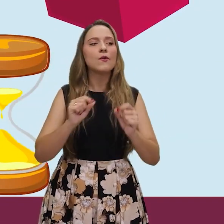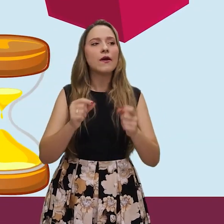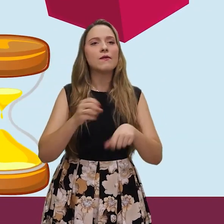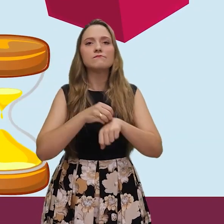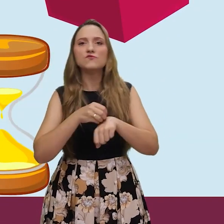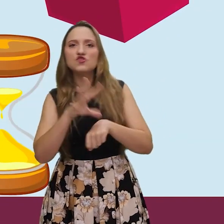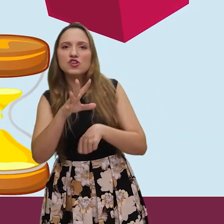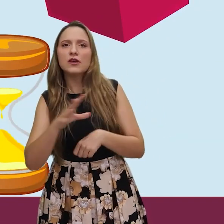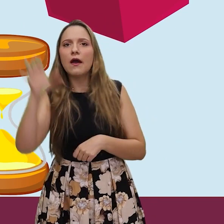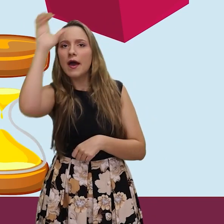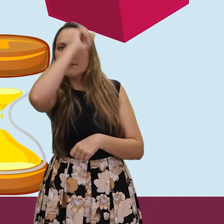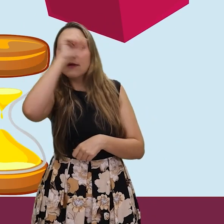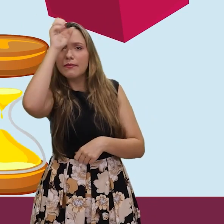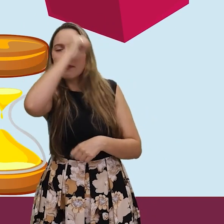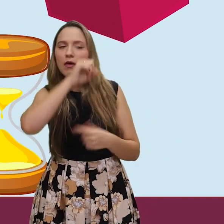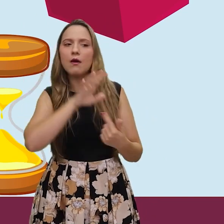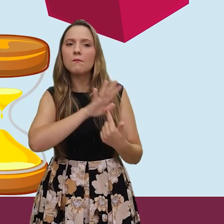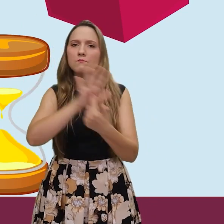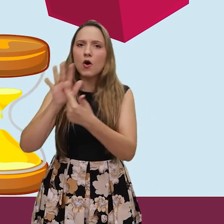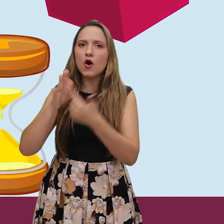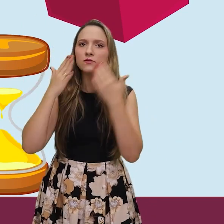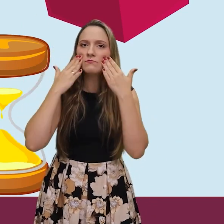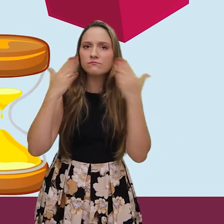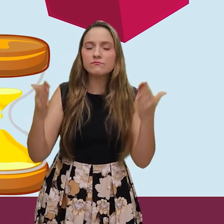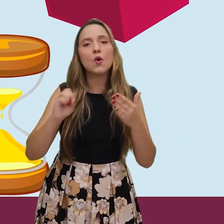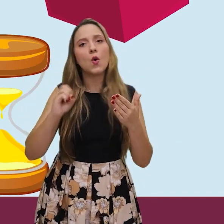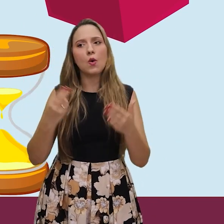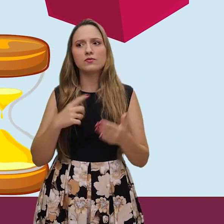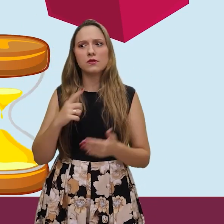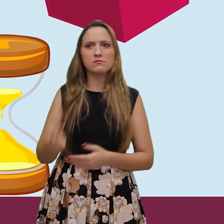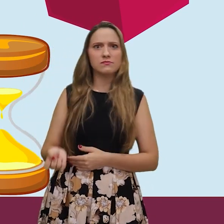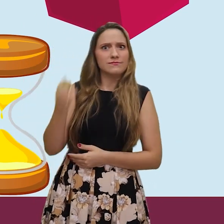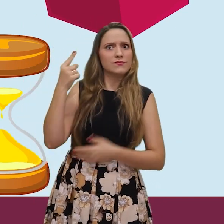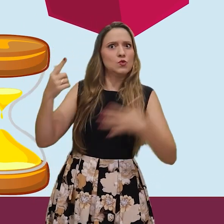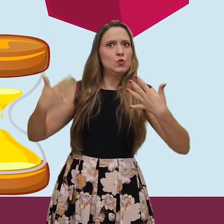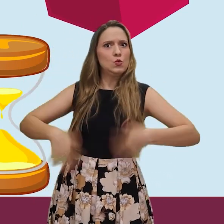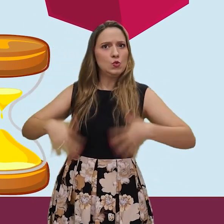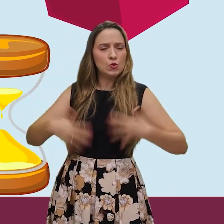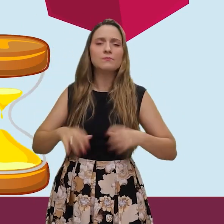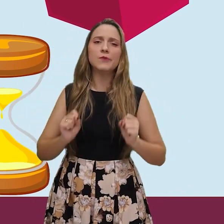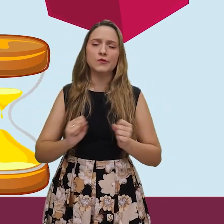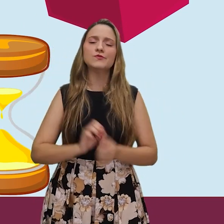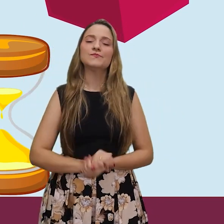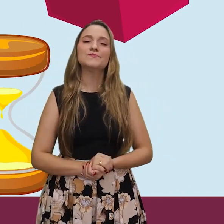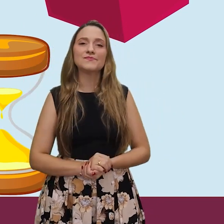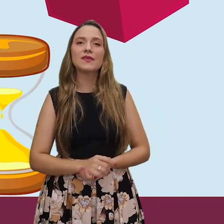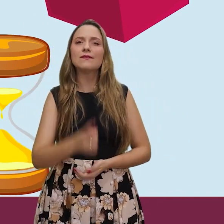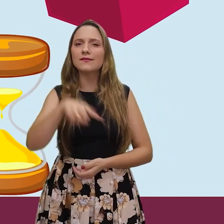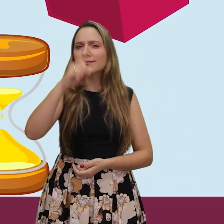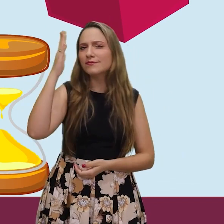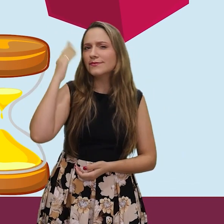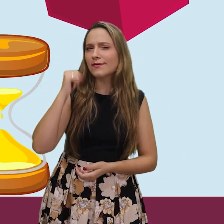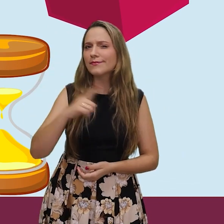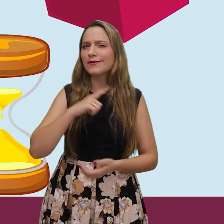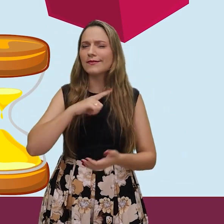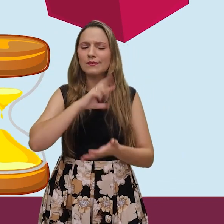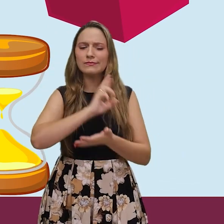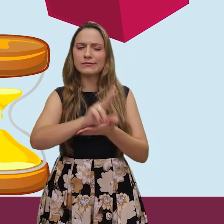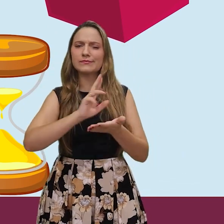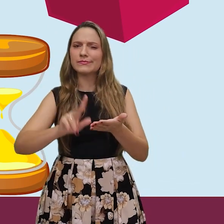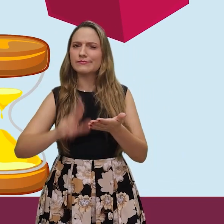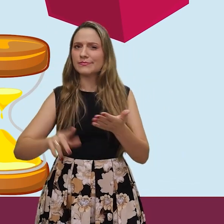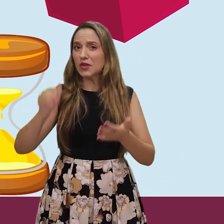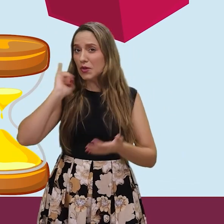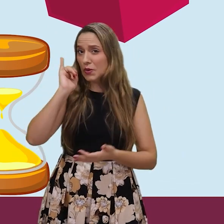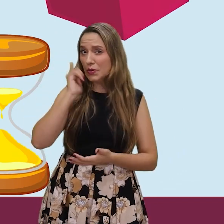pelo encerramento da história. O desfecho pode incluir uma lição aprendida, uma revelação ou um